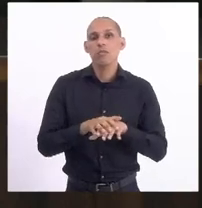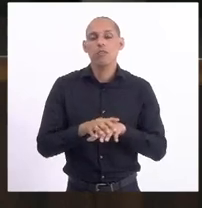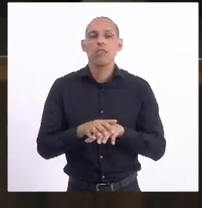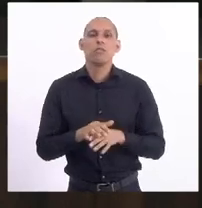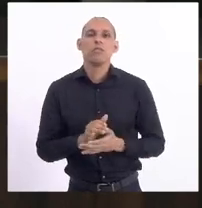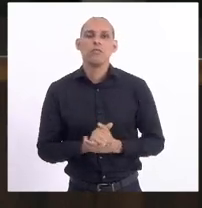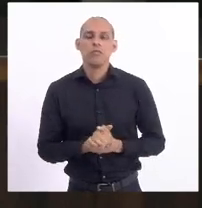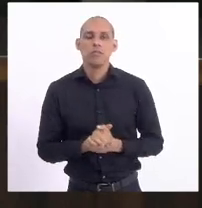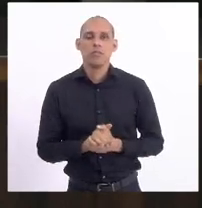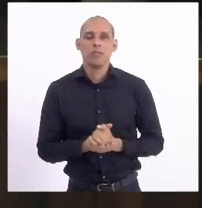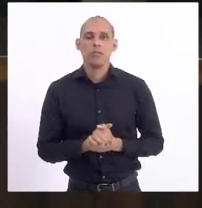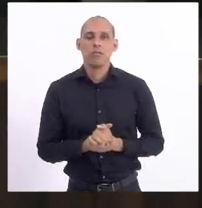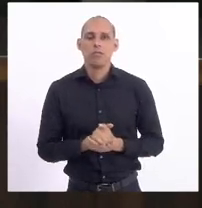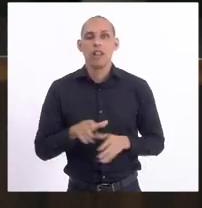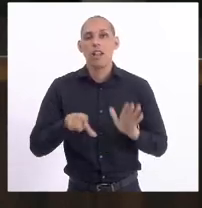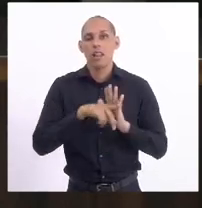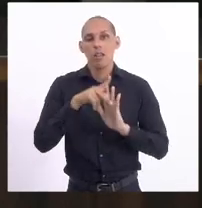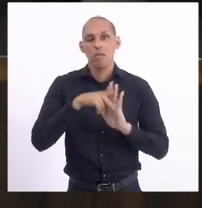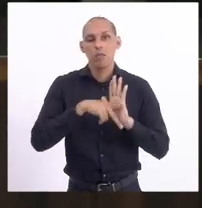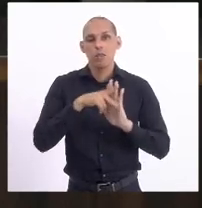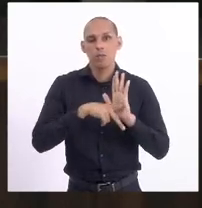dia do projeto de lei